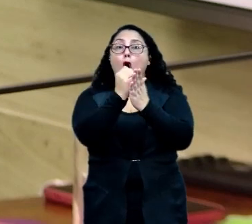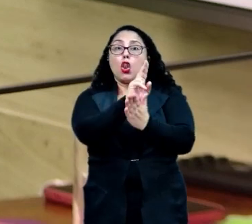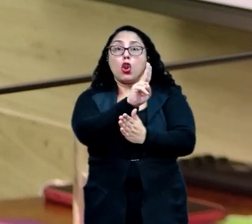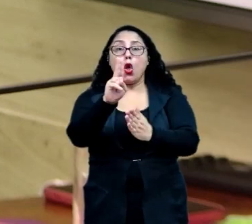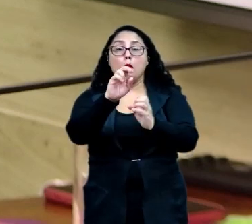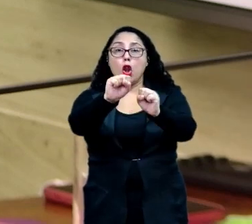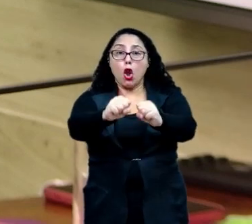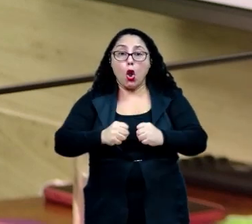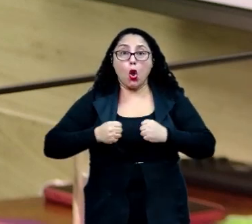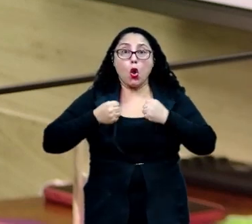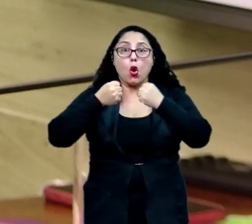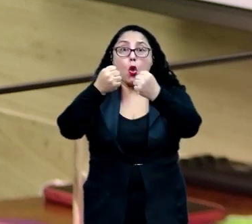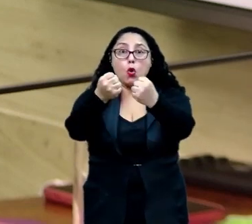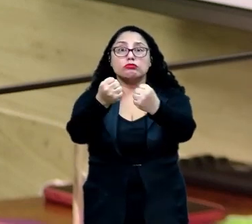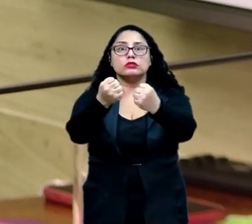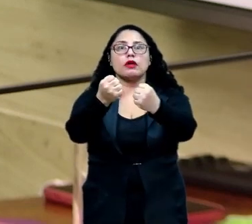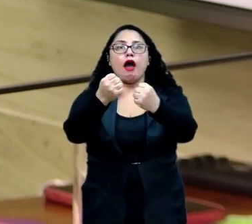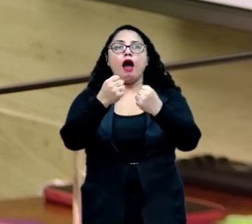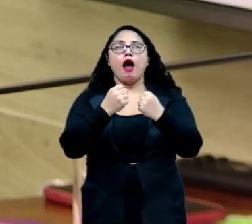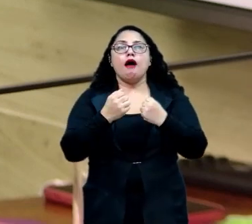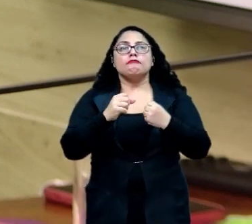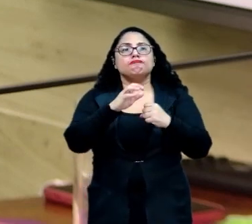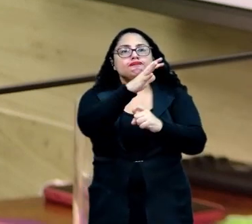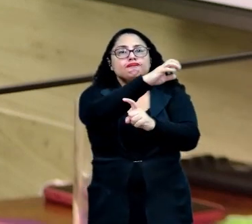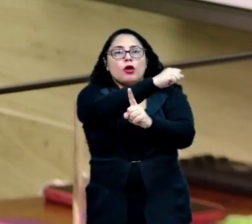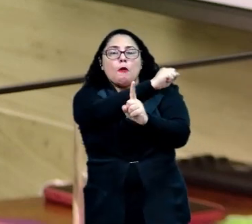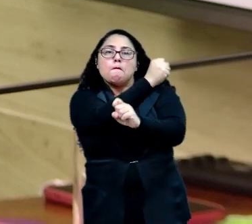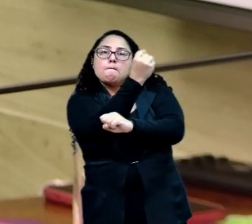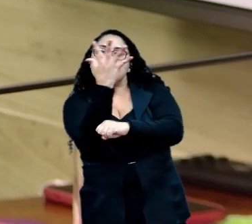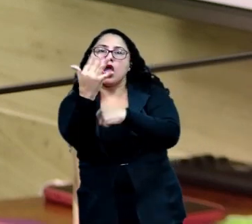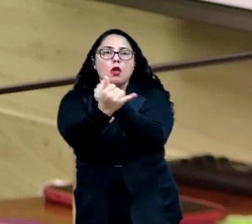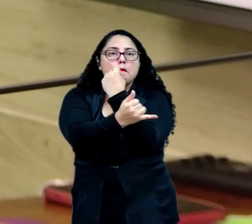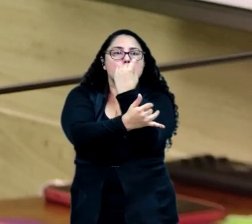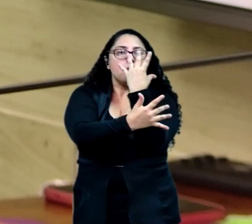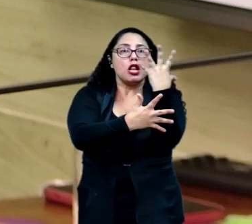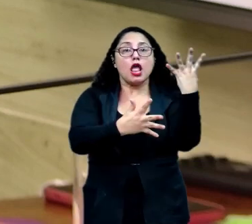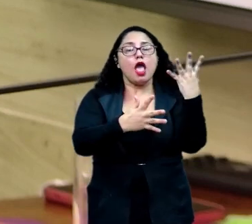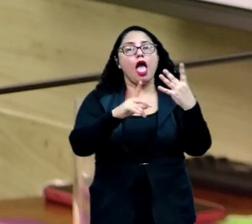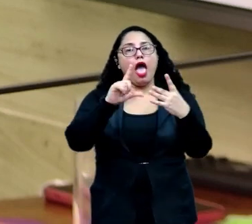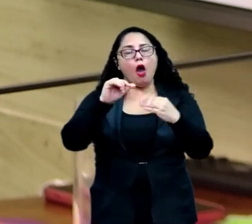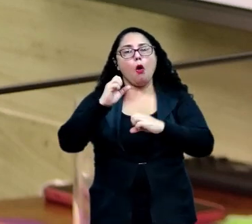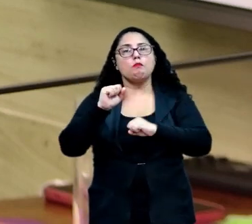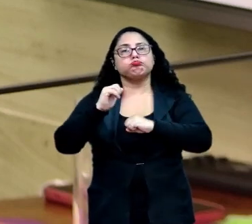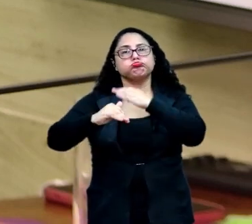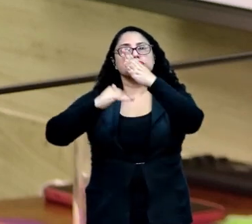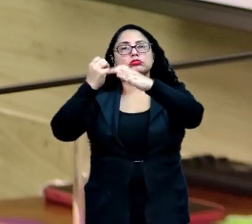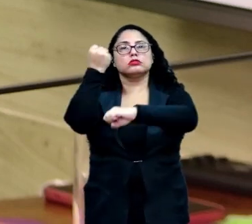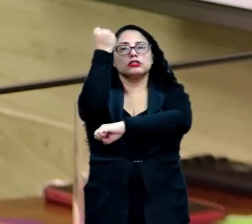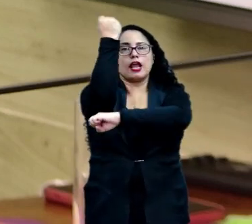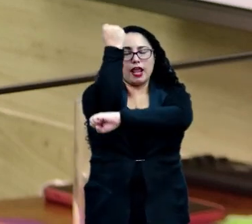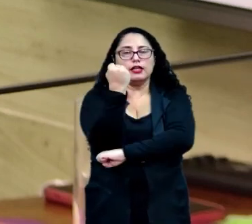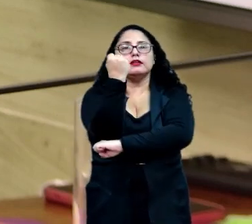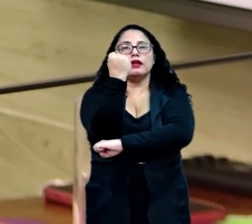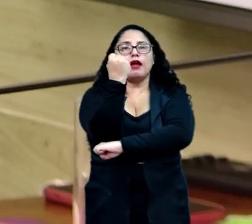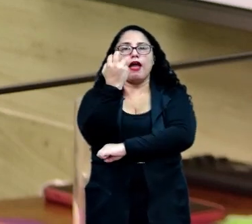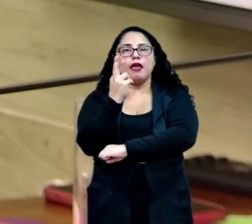ambiente. Meio ambiente. Uhum. Então, é um processo de resistência à representação